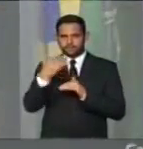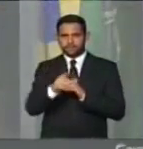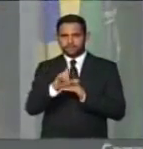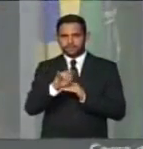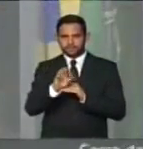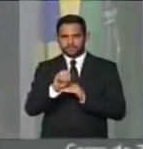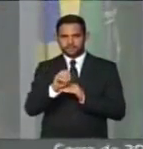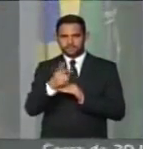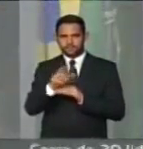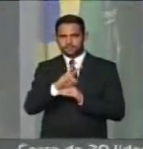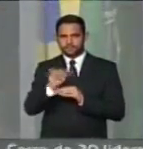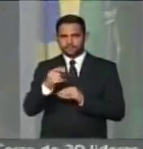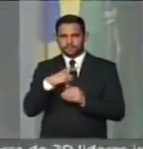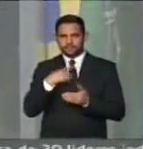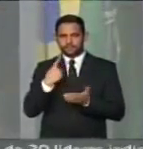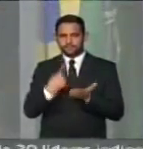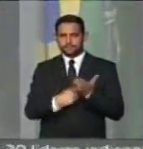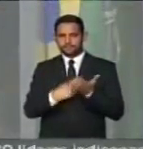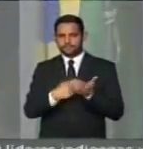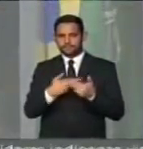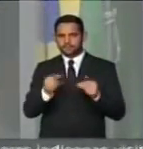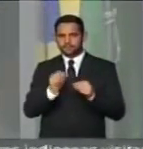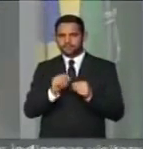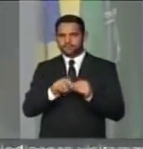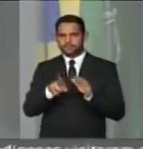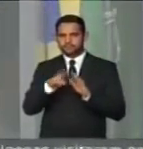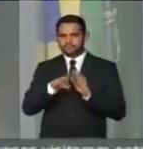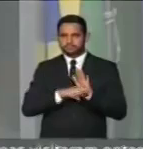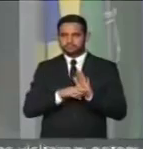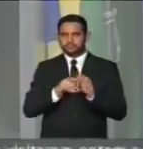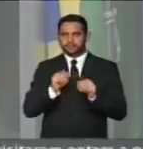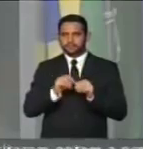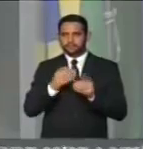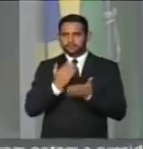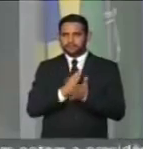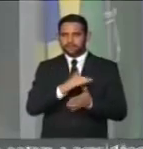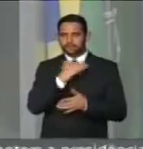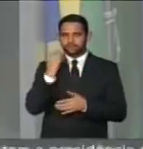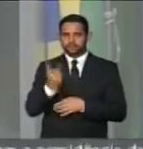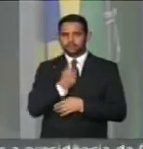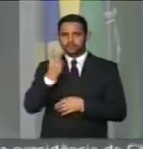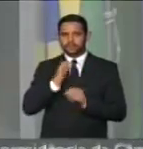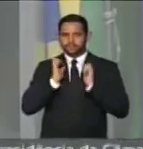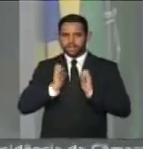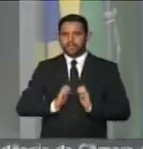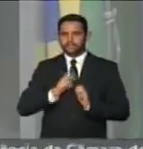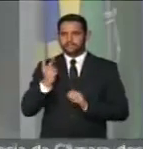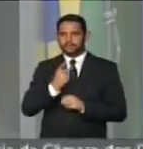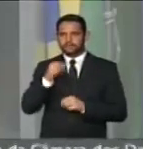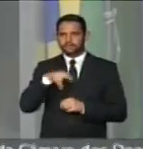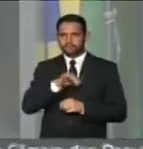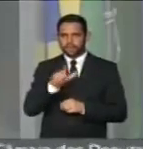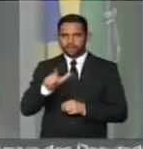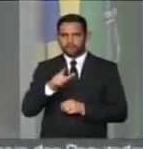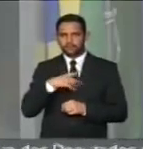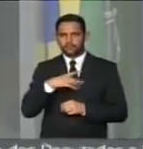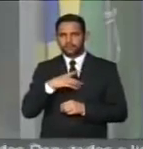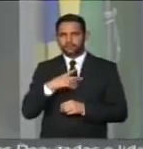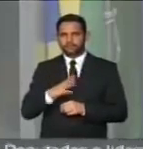lícito. Não vá ser conivente com esta medida que fere de morte valores éticos, valores morais, e